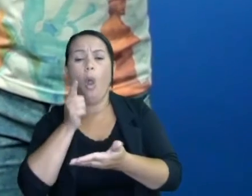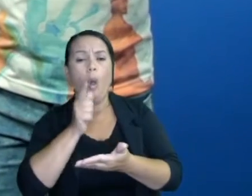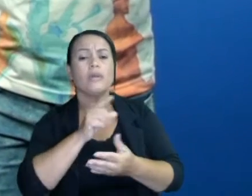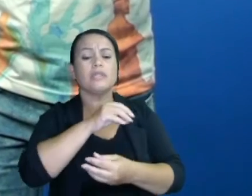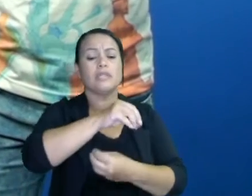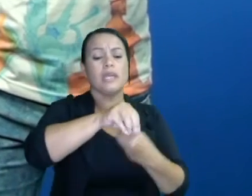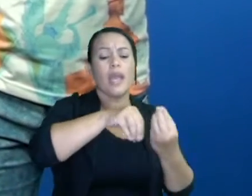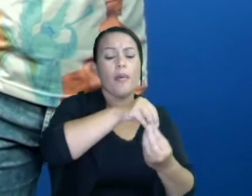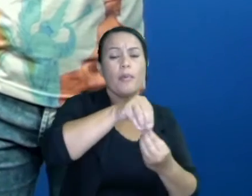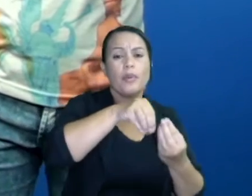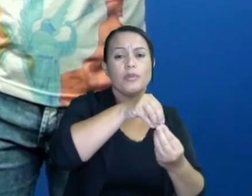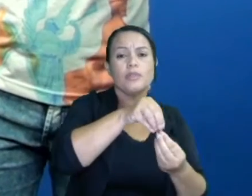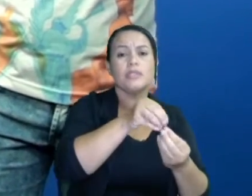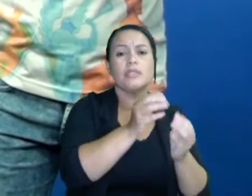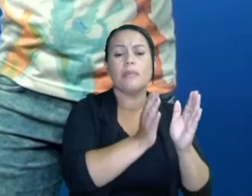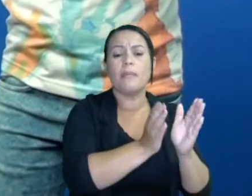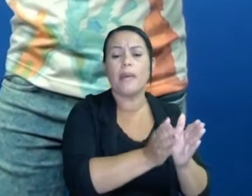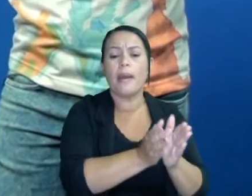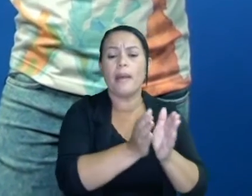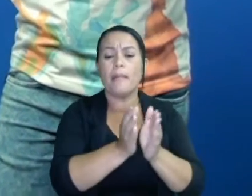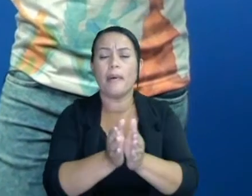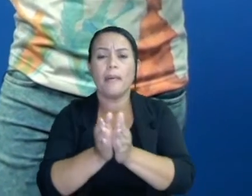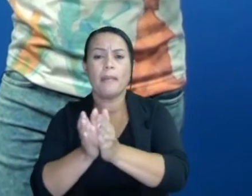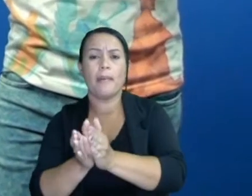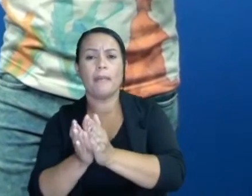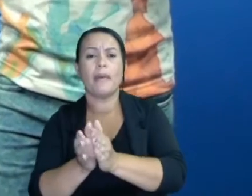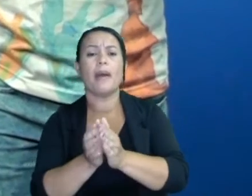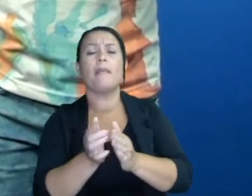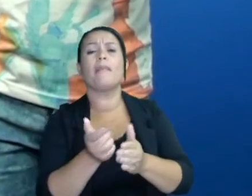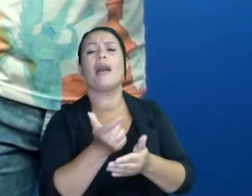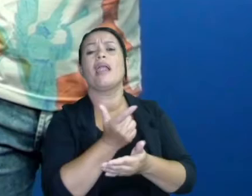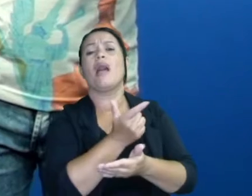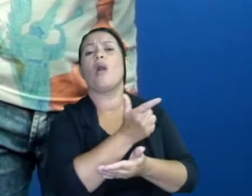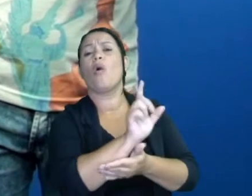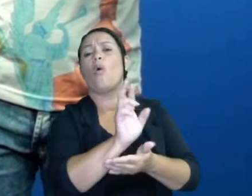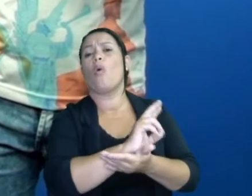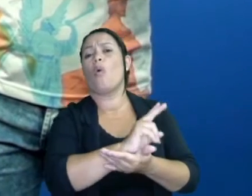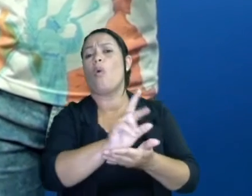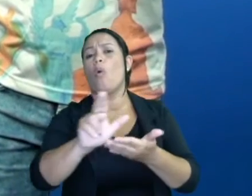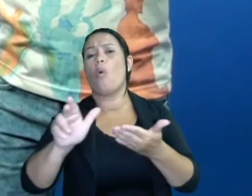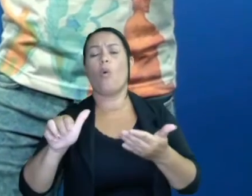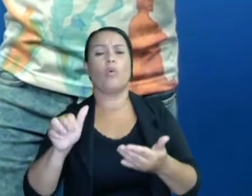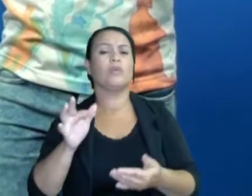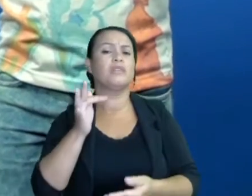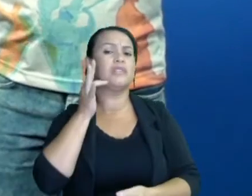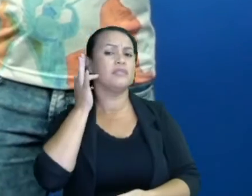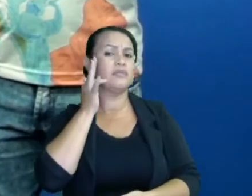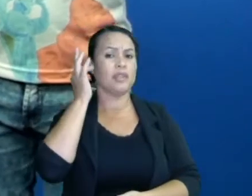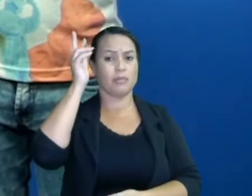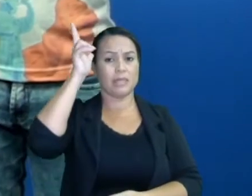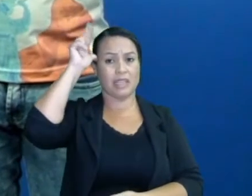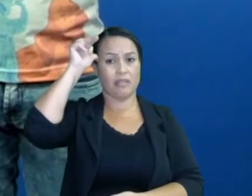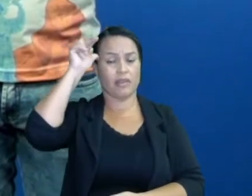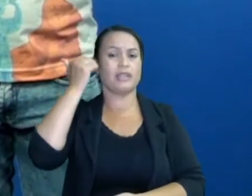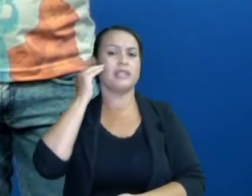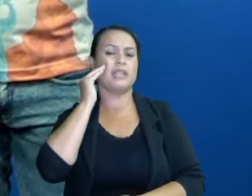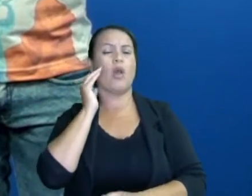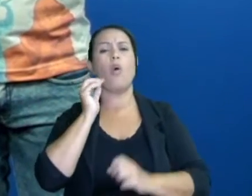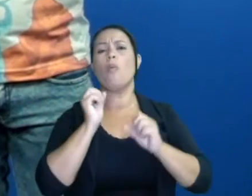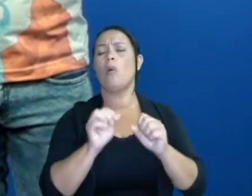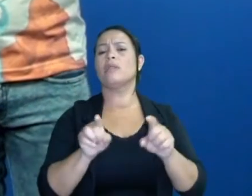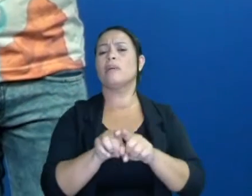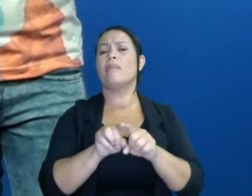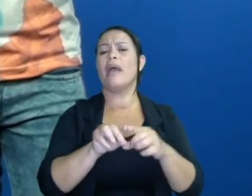reproduzi-lo, repartir aquela dose de sêmen para dezenas de éguas. Então, você poderá, através da